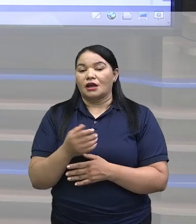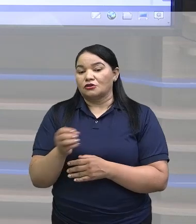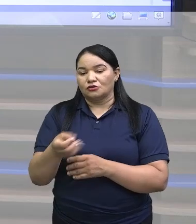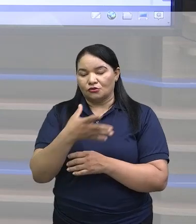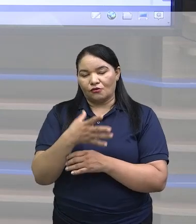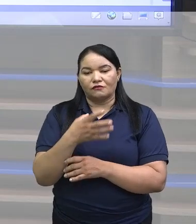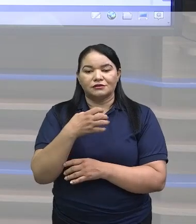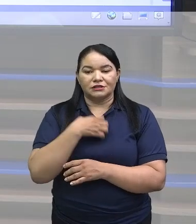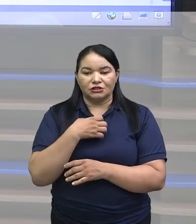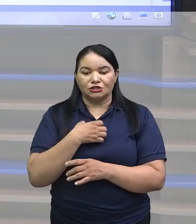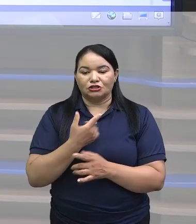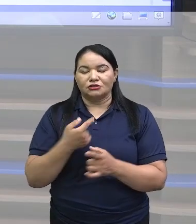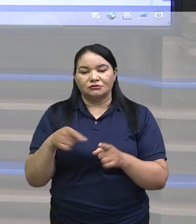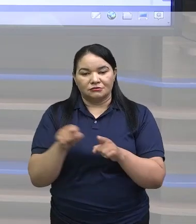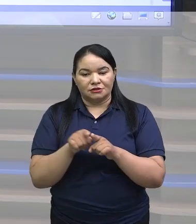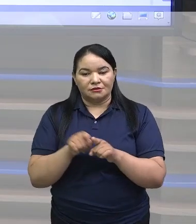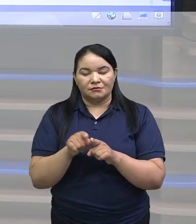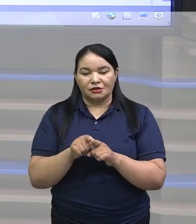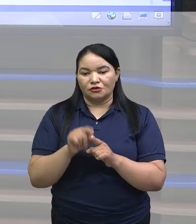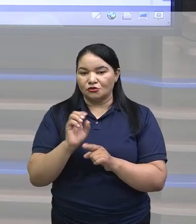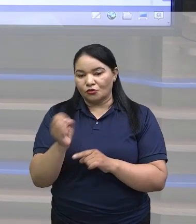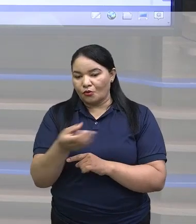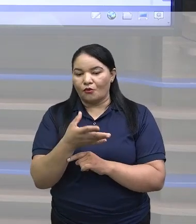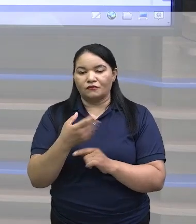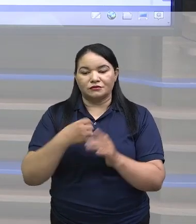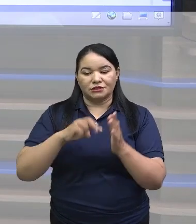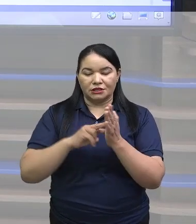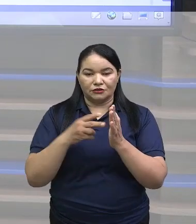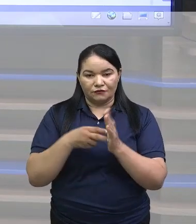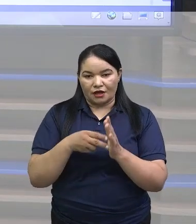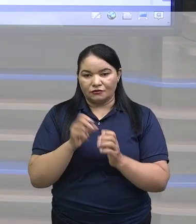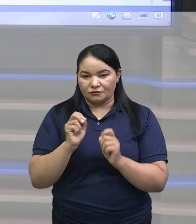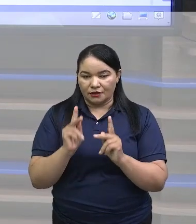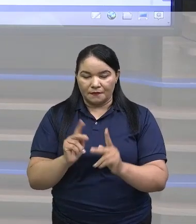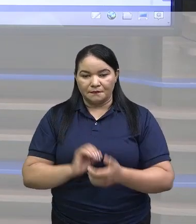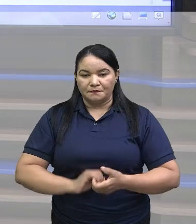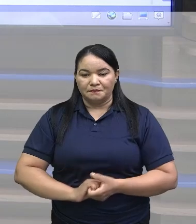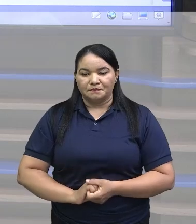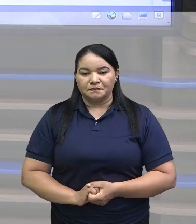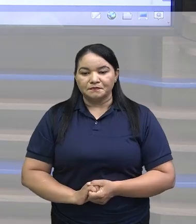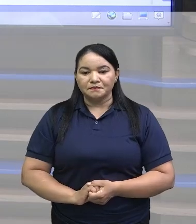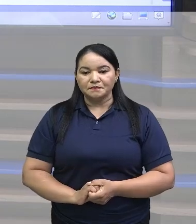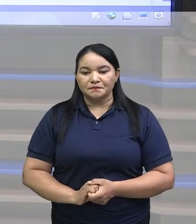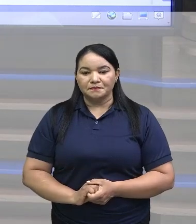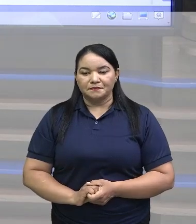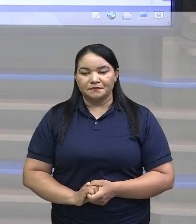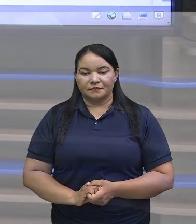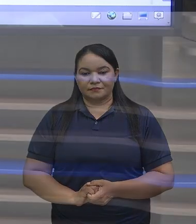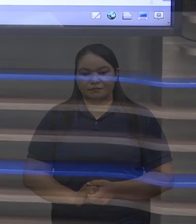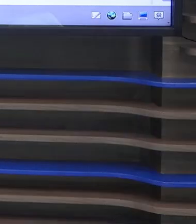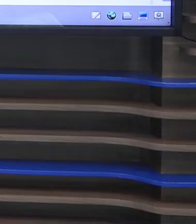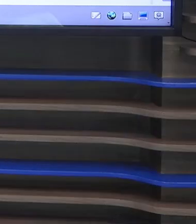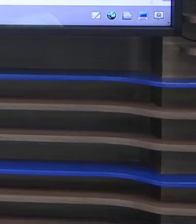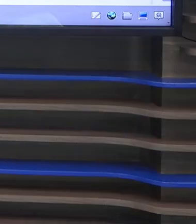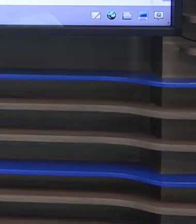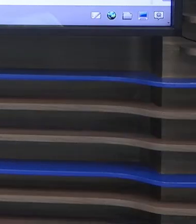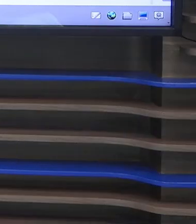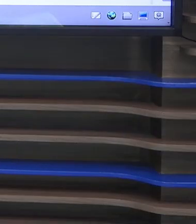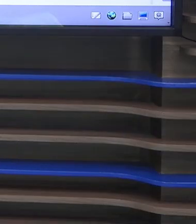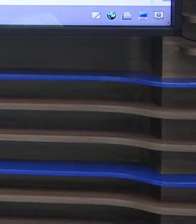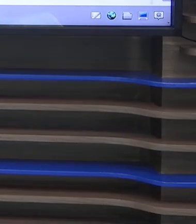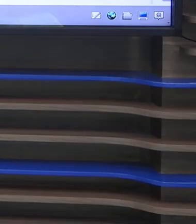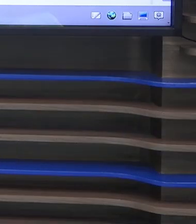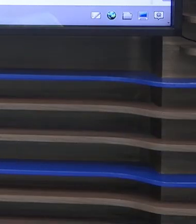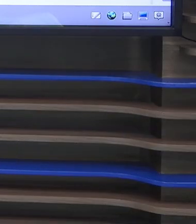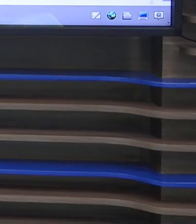novo sentido e um novo significado. Lembrando também que dependendo da origem